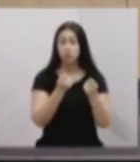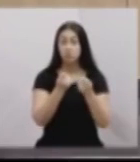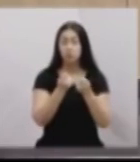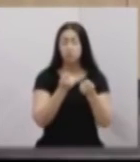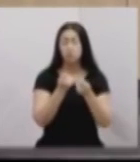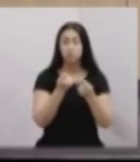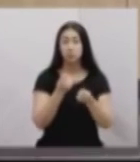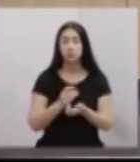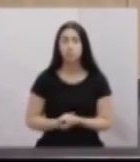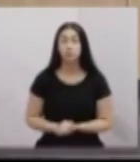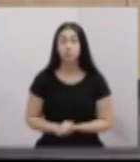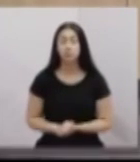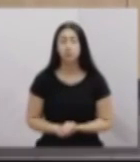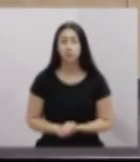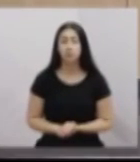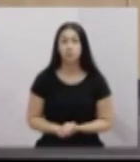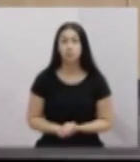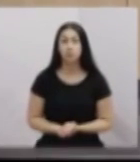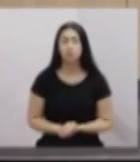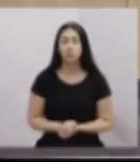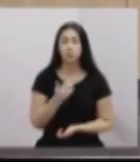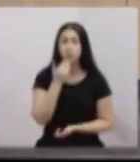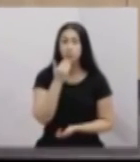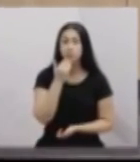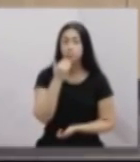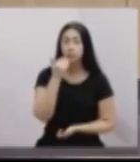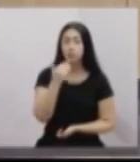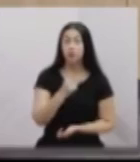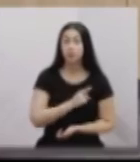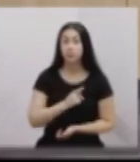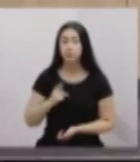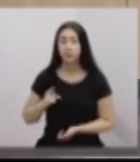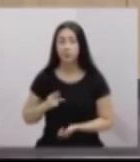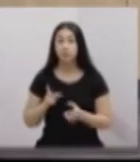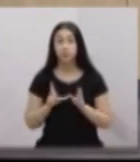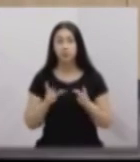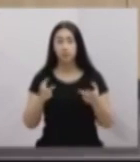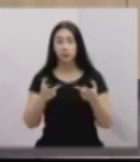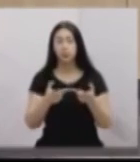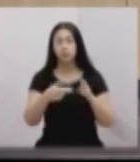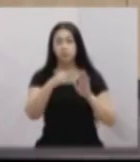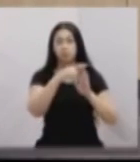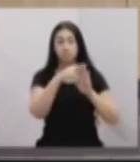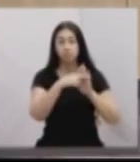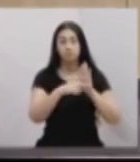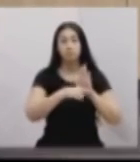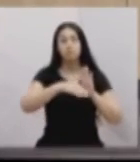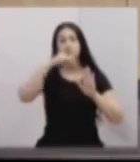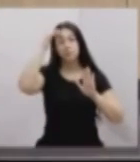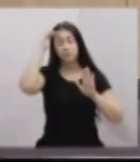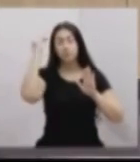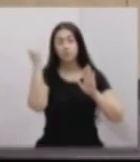sofridos pelo momento vivido. Requeremos ao excelentíssimo senhor presidente dessa casa, ouvido e aprovado pelo egrégio